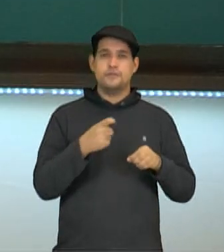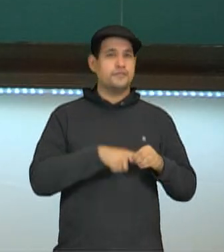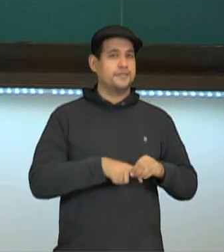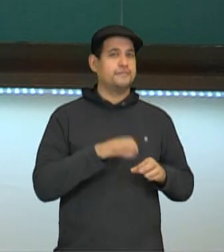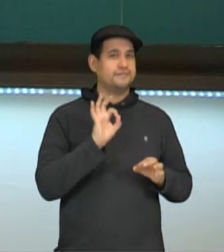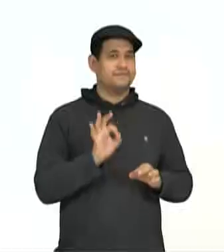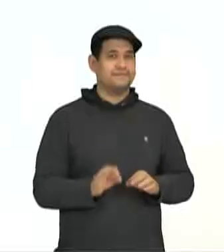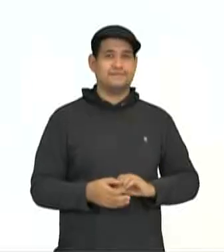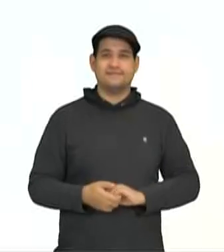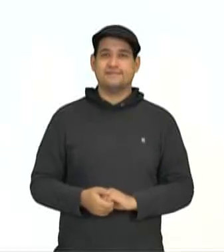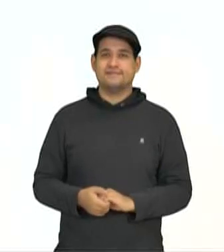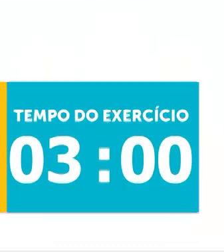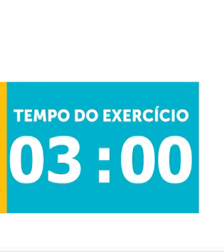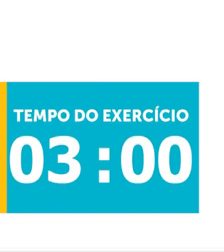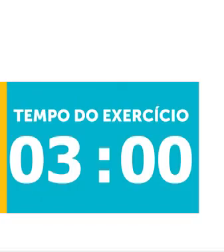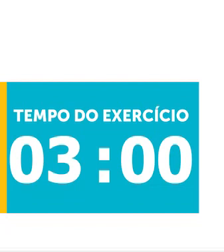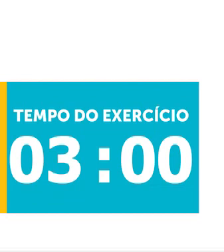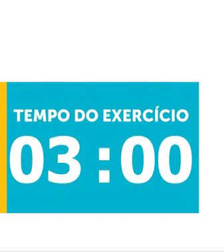poder corrigir. Vamos lá.